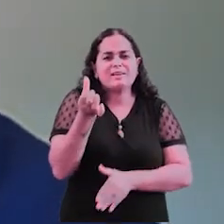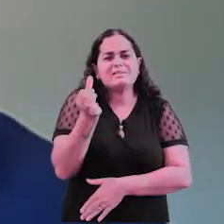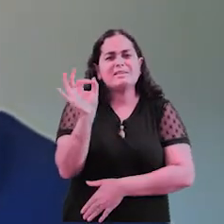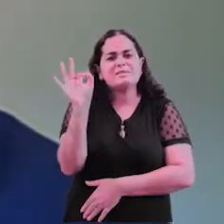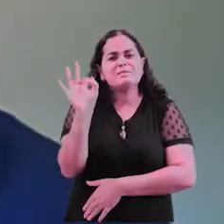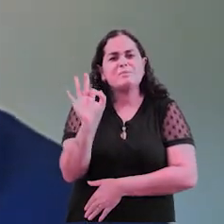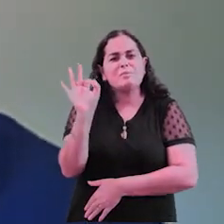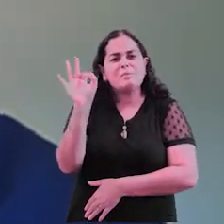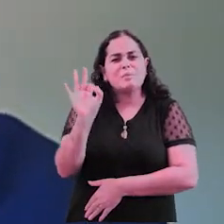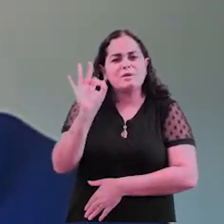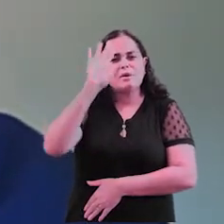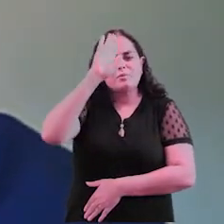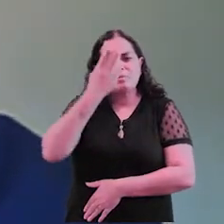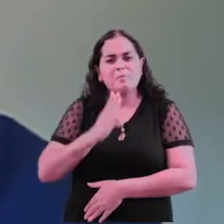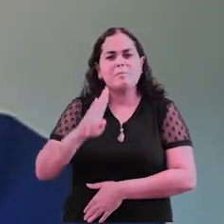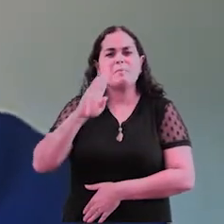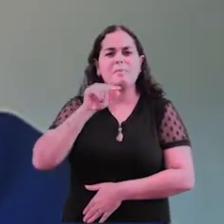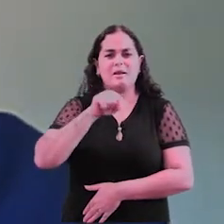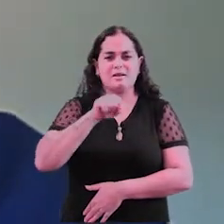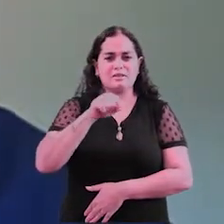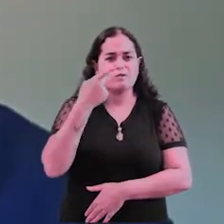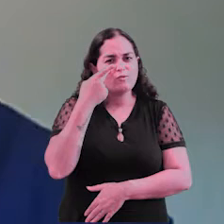de 6% dos brasileiros